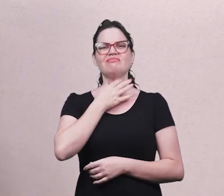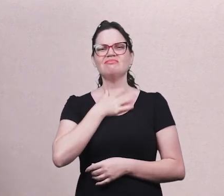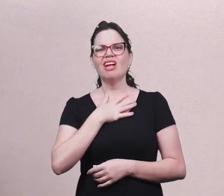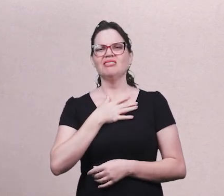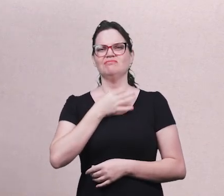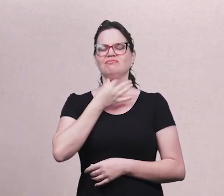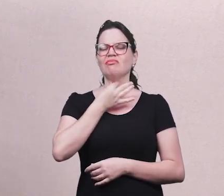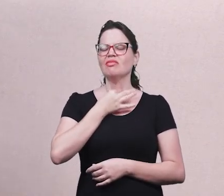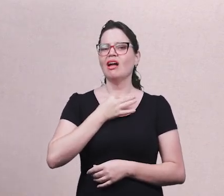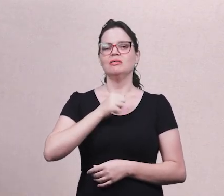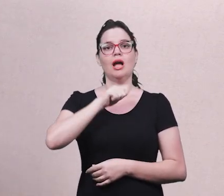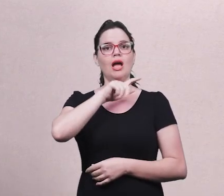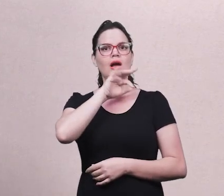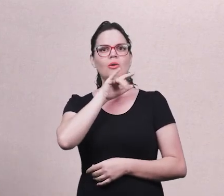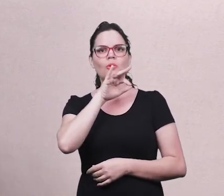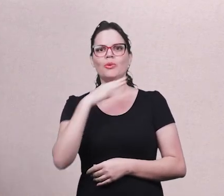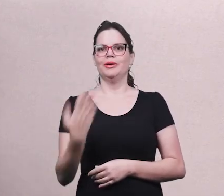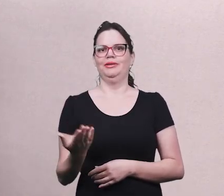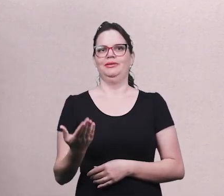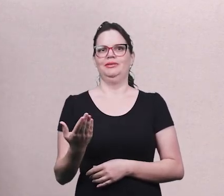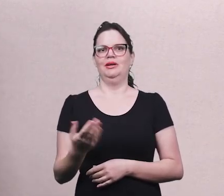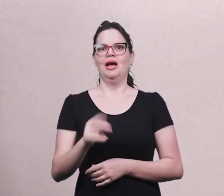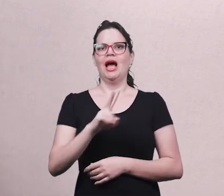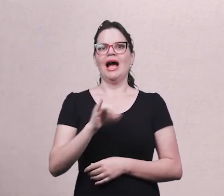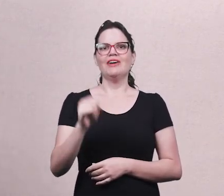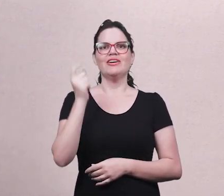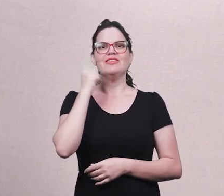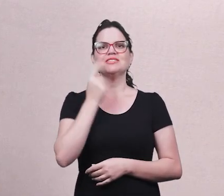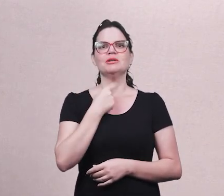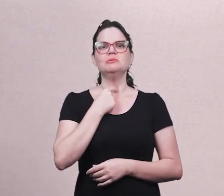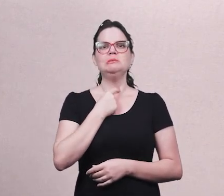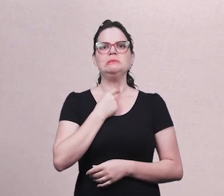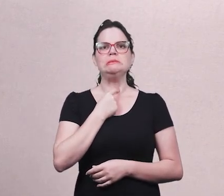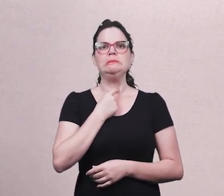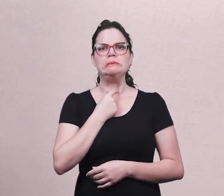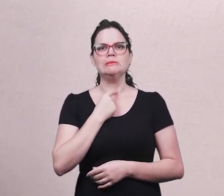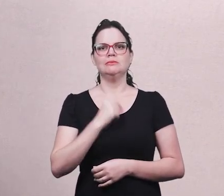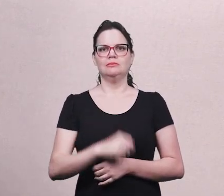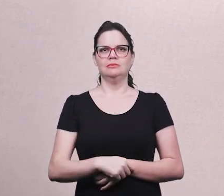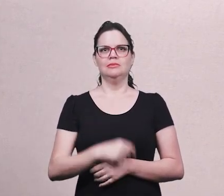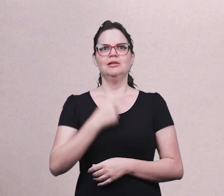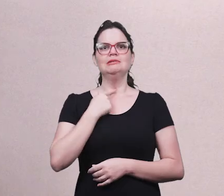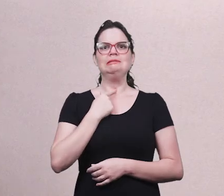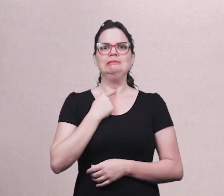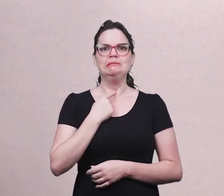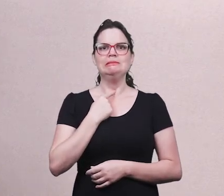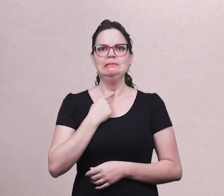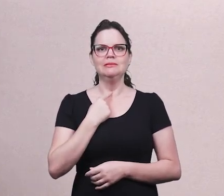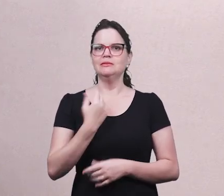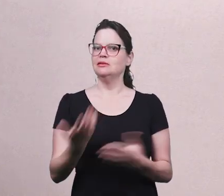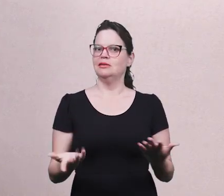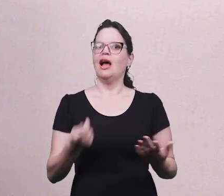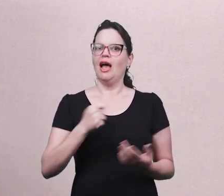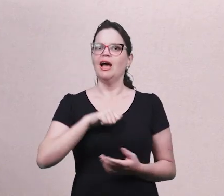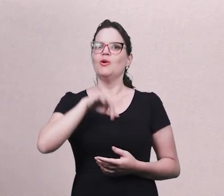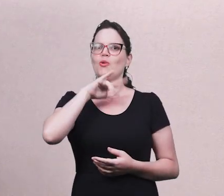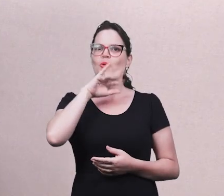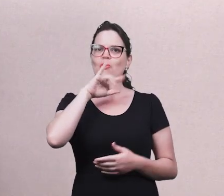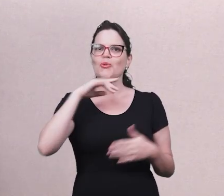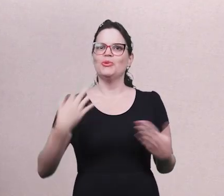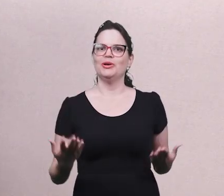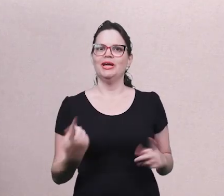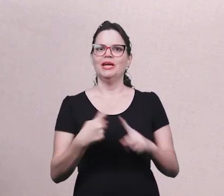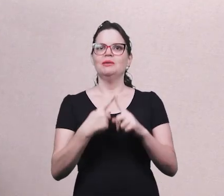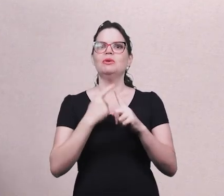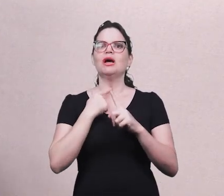pigarro, aquela sensação ruim. E a pessoa vai fazer uma coisa que piora a situação, que é o... Exatamente. Fazer